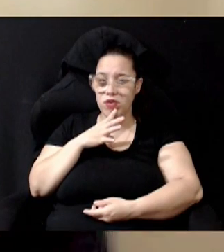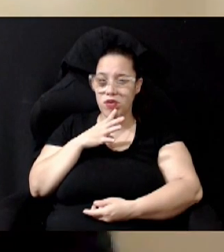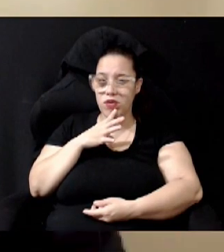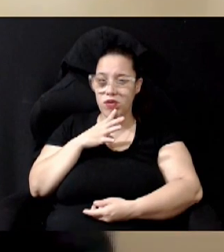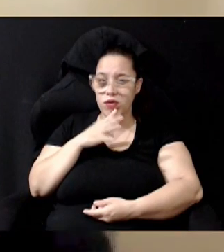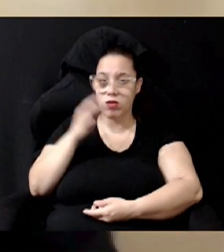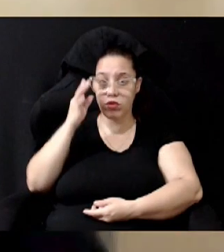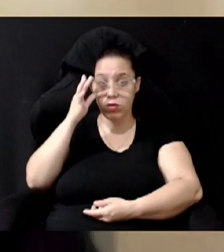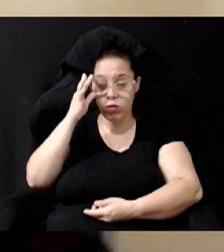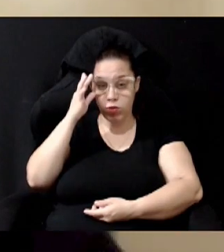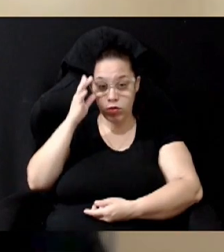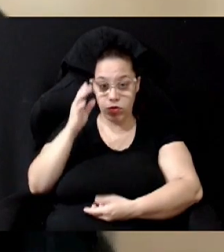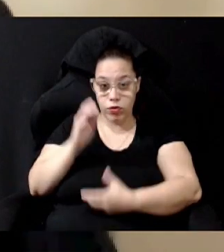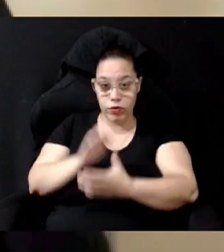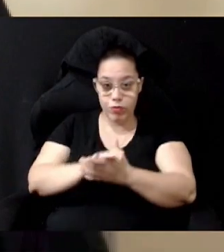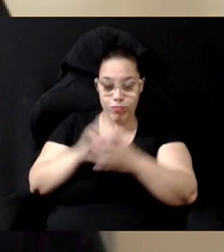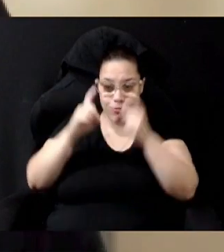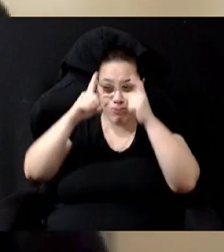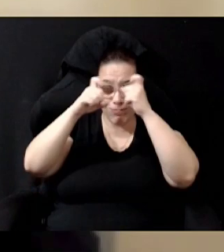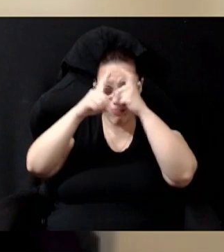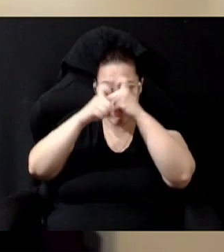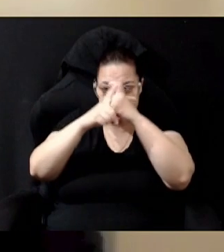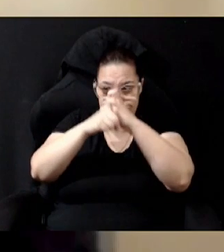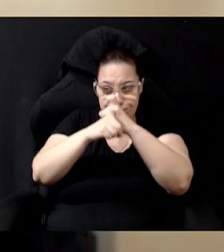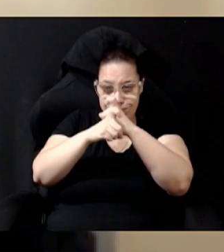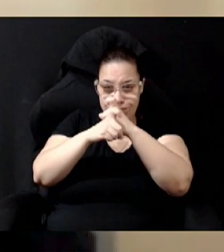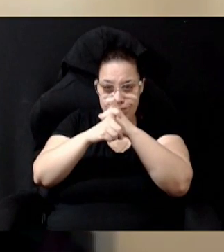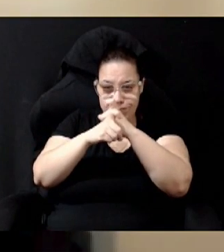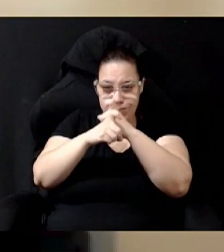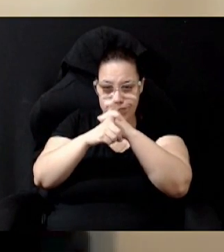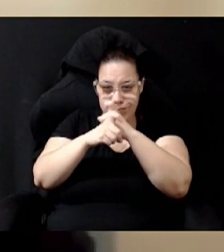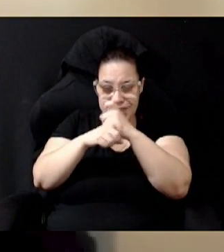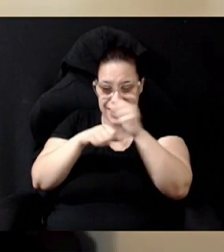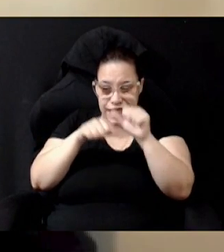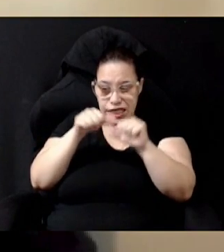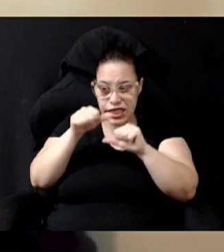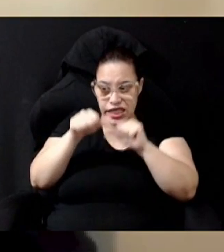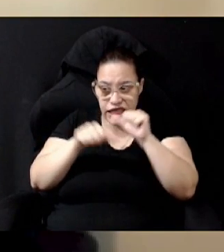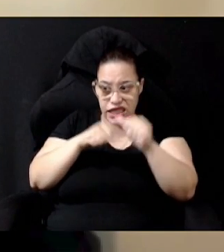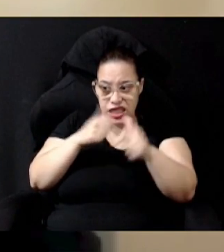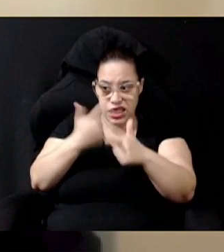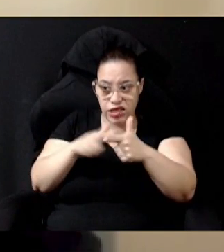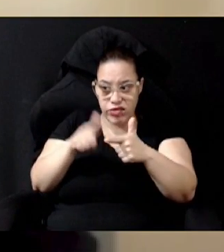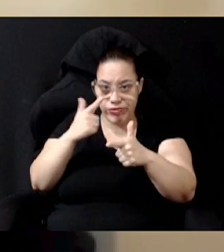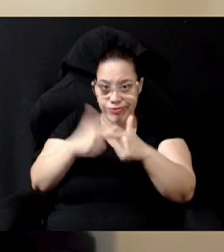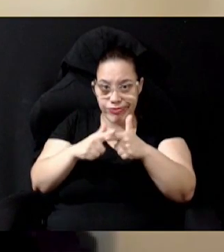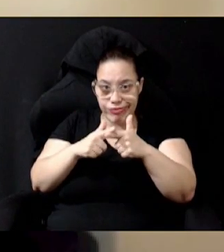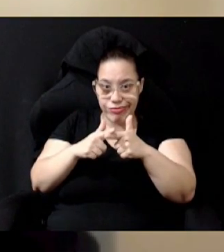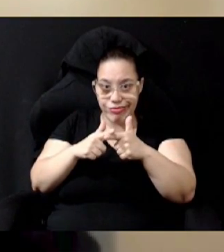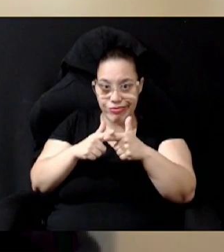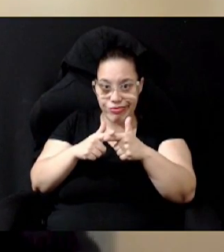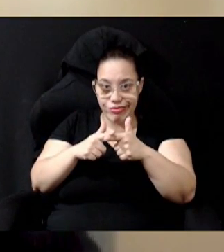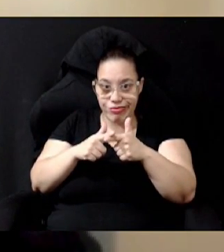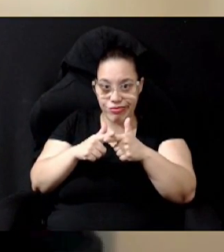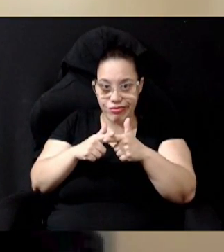uma enorme dificuldade, um enorme transtorno da capacidade da pessoa executar